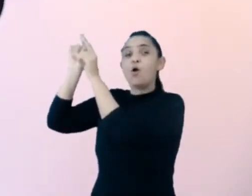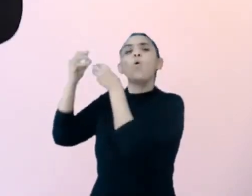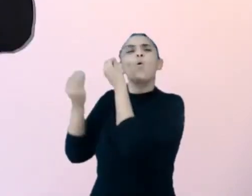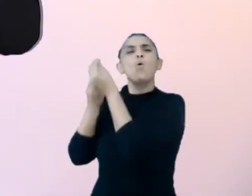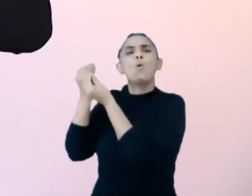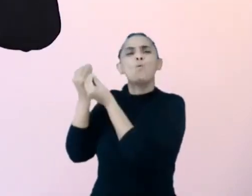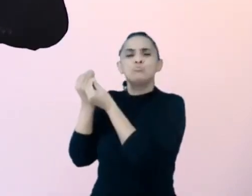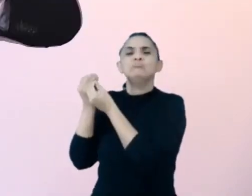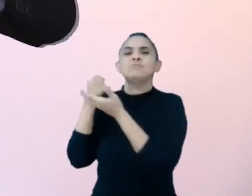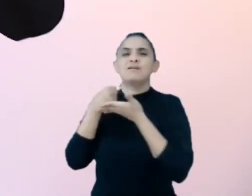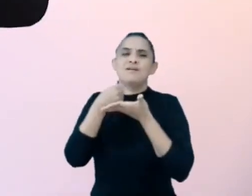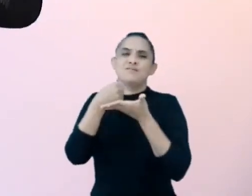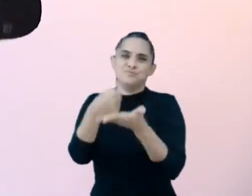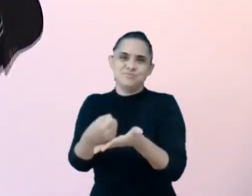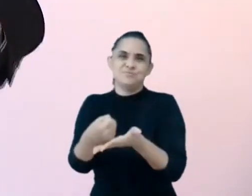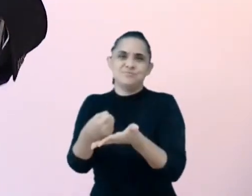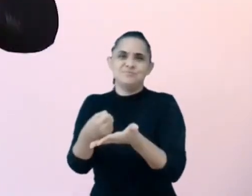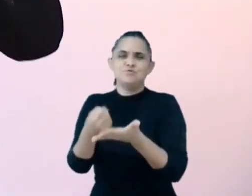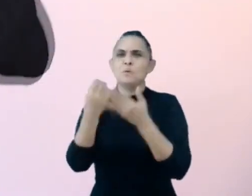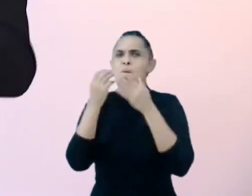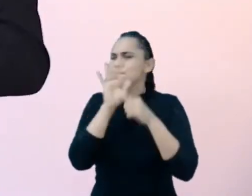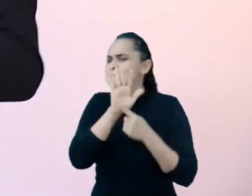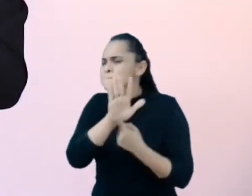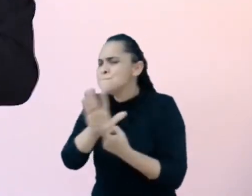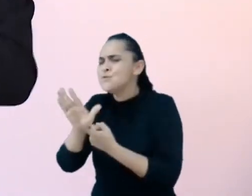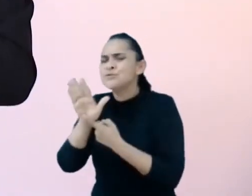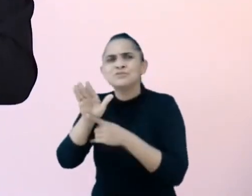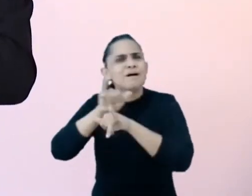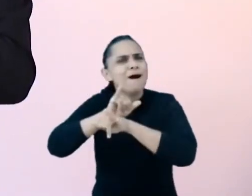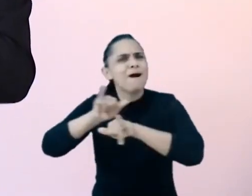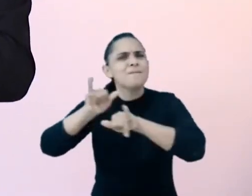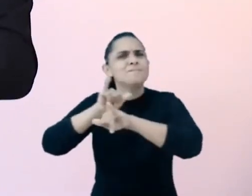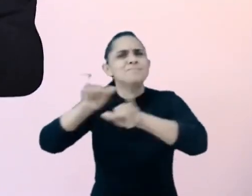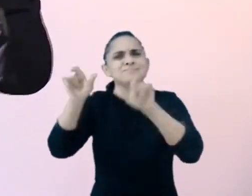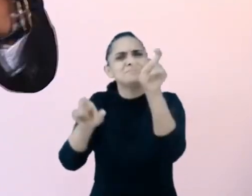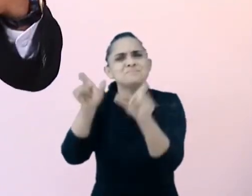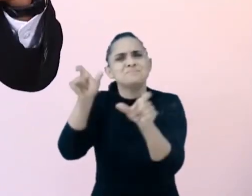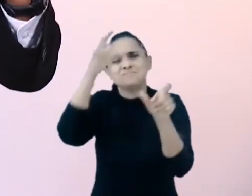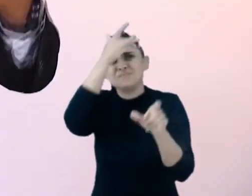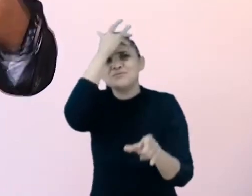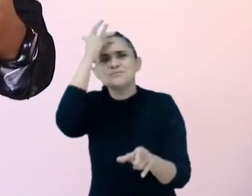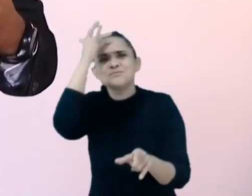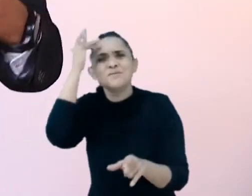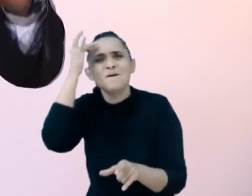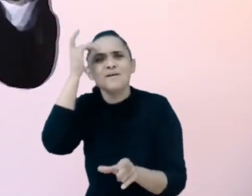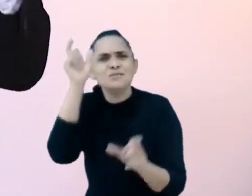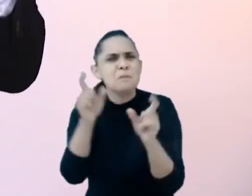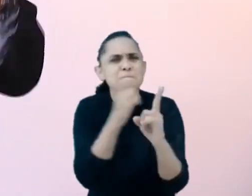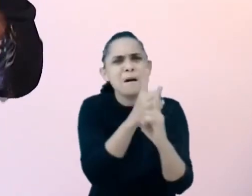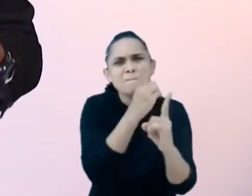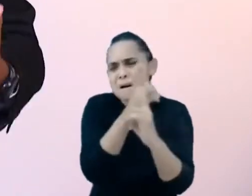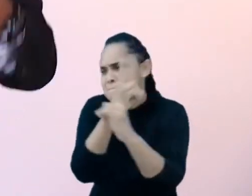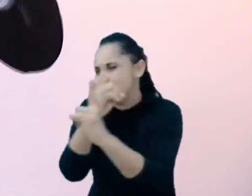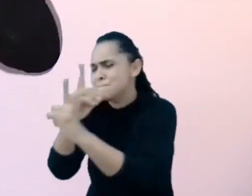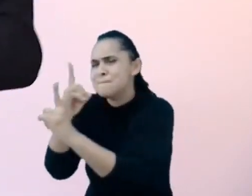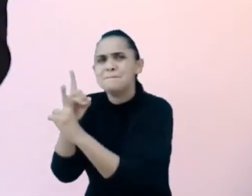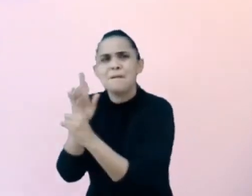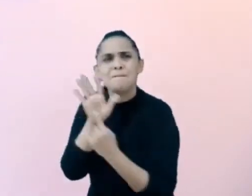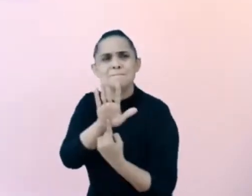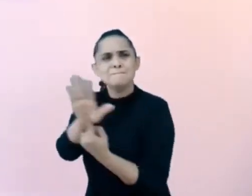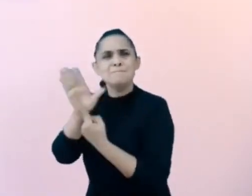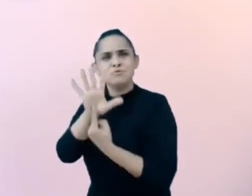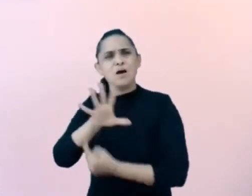Era apresentar a mensagem ao seu semelhante. Era mostrar ao mundo que Jesus